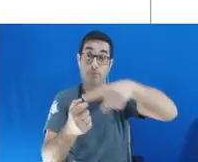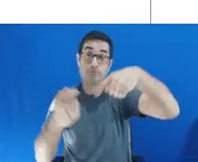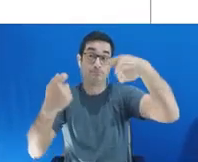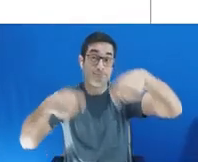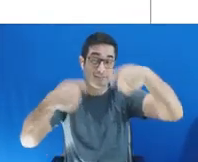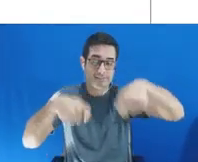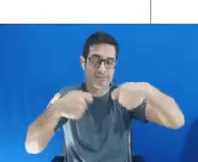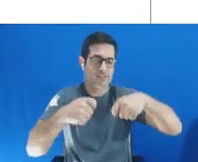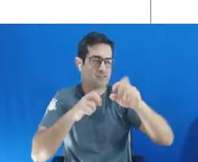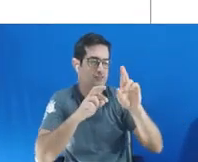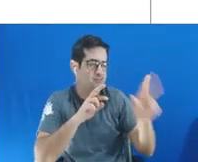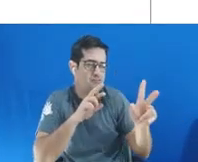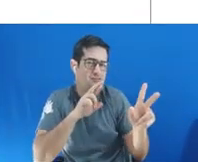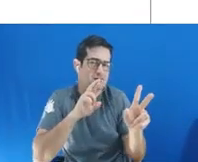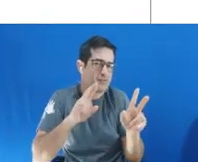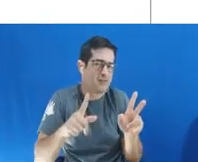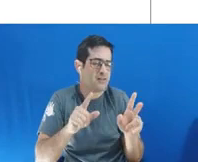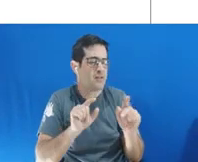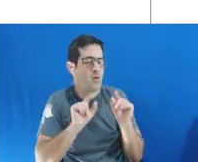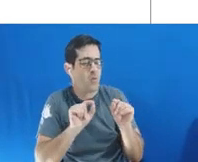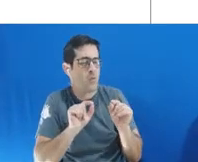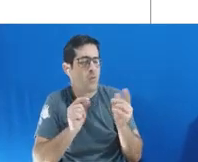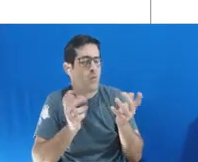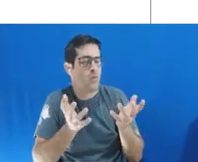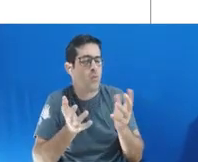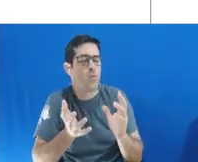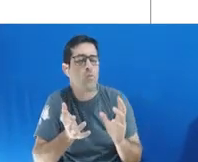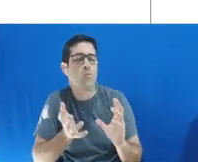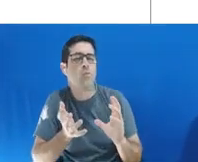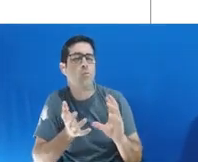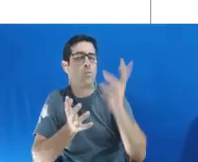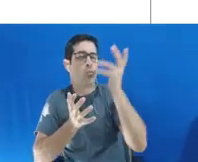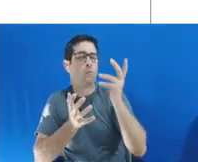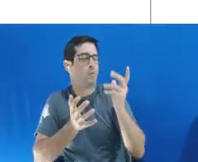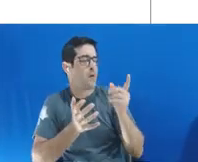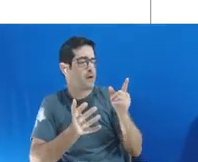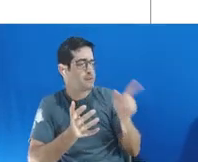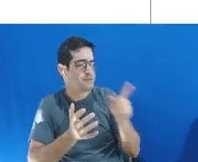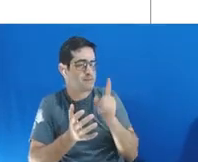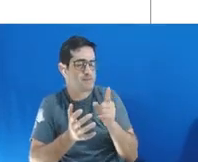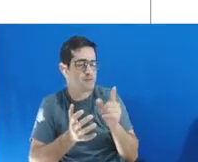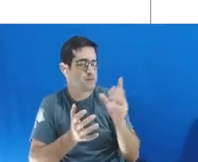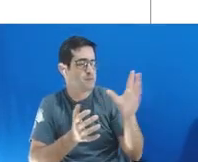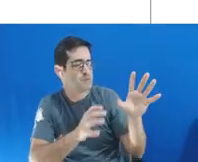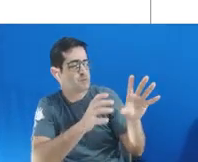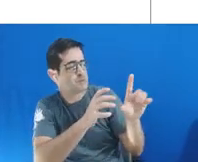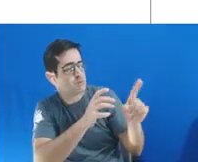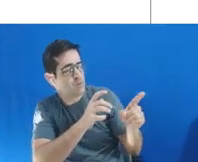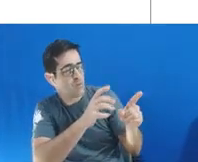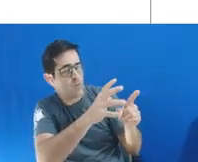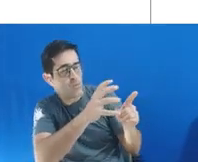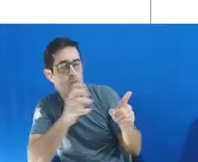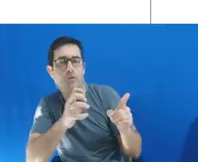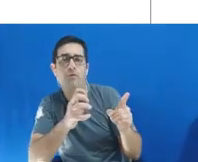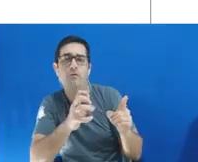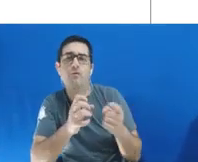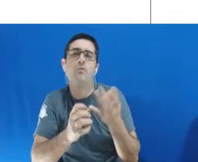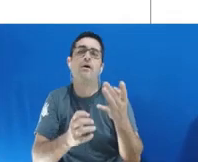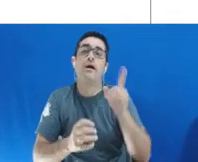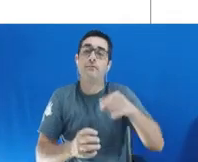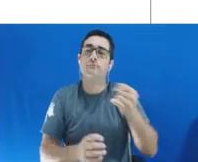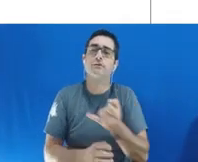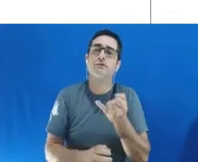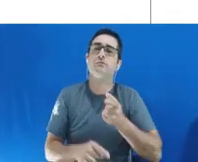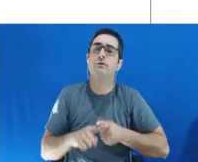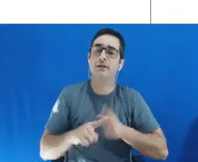eu preciso diferenciar, né, o quanto é a atração desse núcleo. Por que é tão importante?